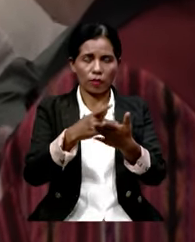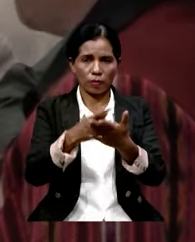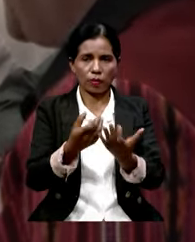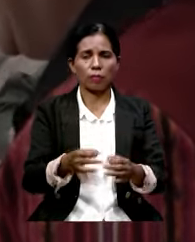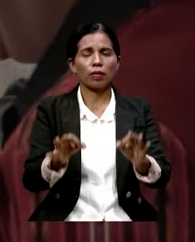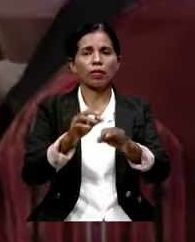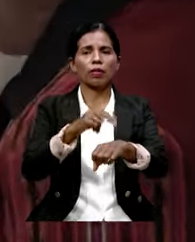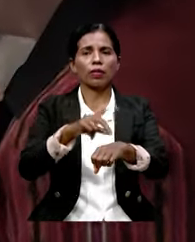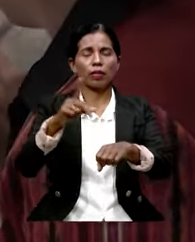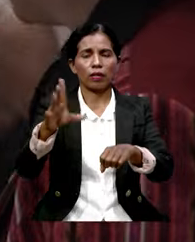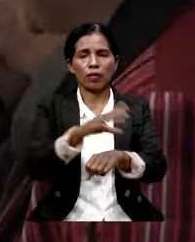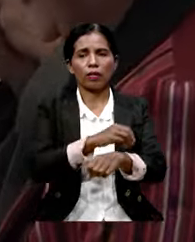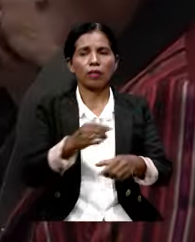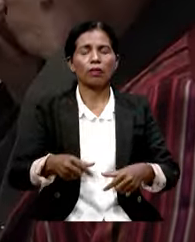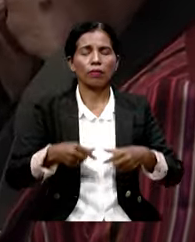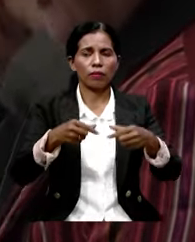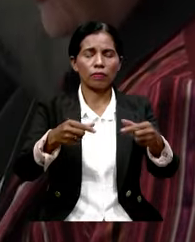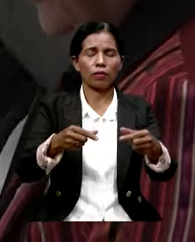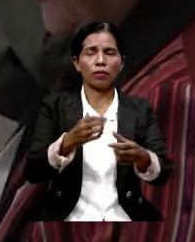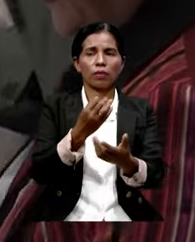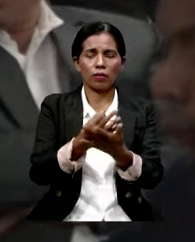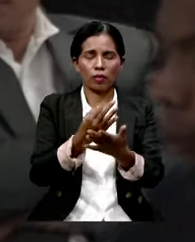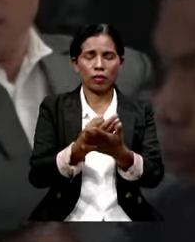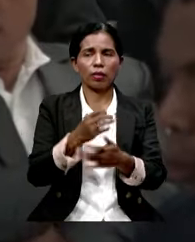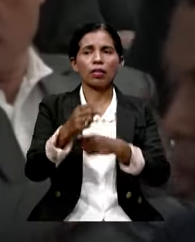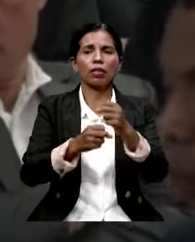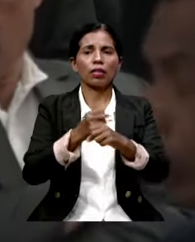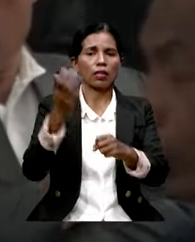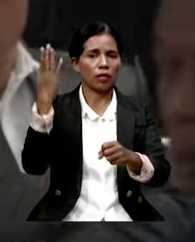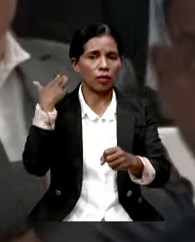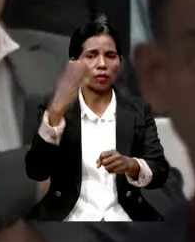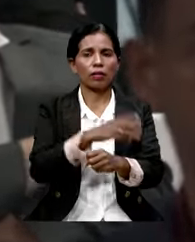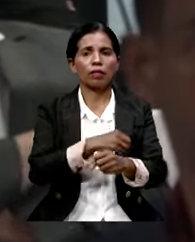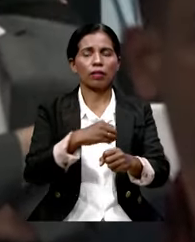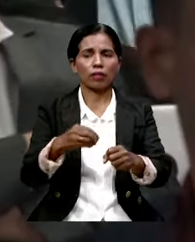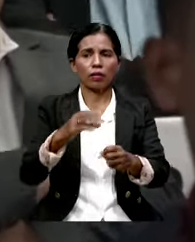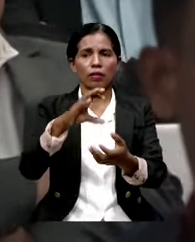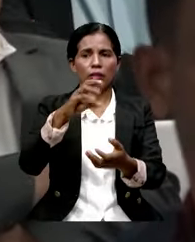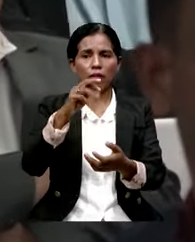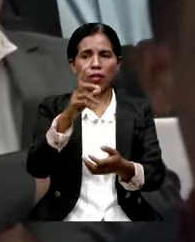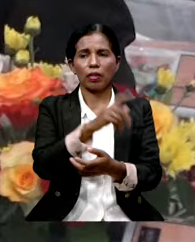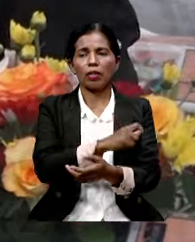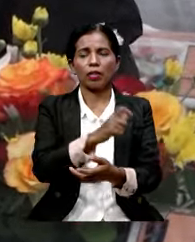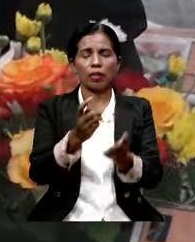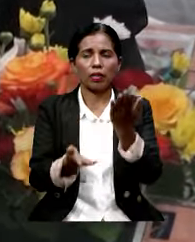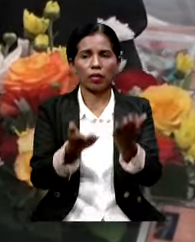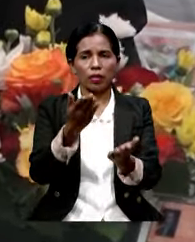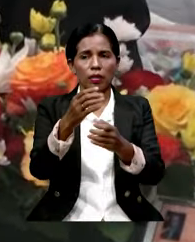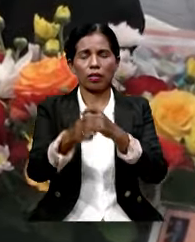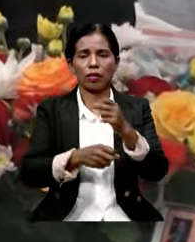nacional, desempenho despesas tinan anteriores, despesas obrigatório, cenário teto fiscal tinan